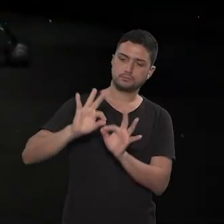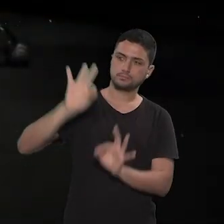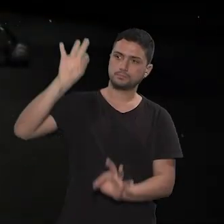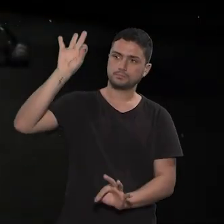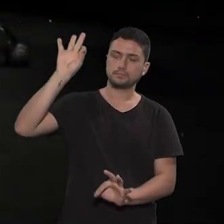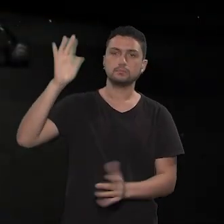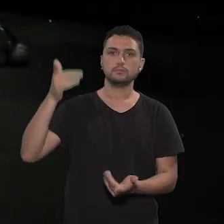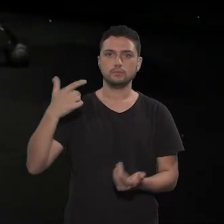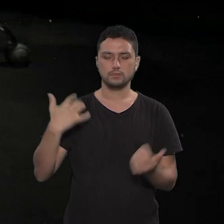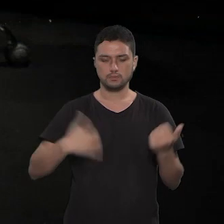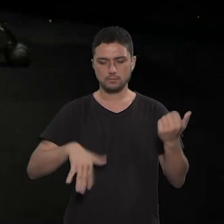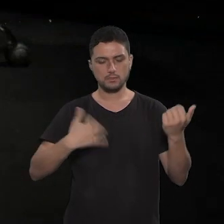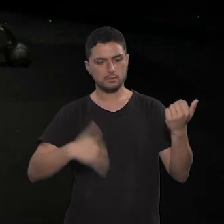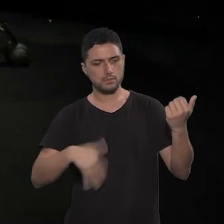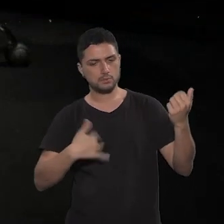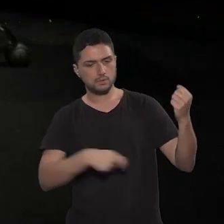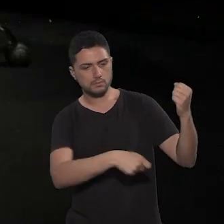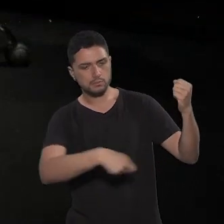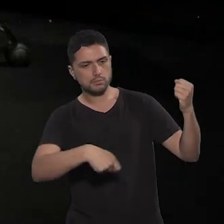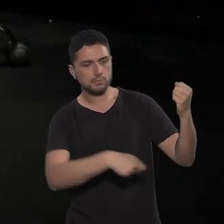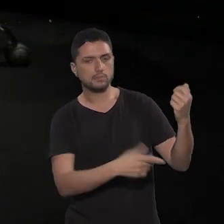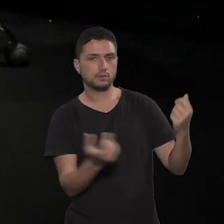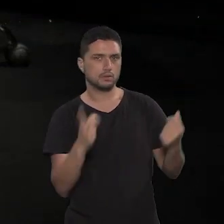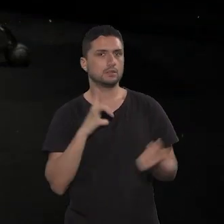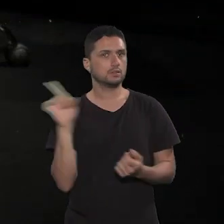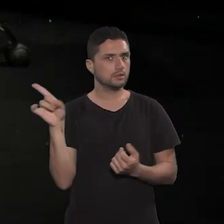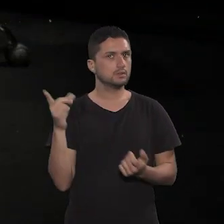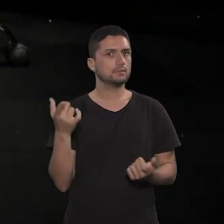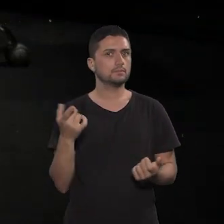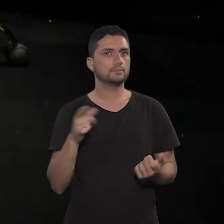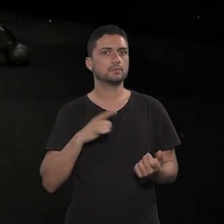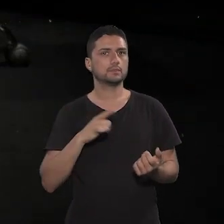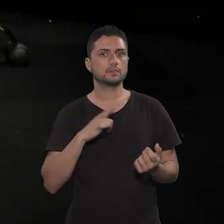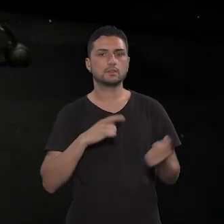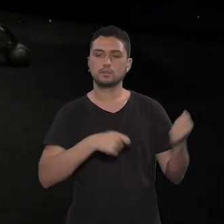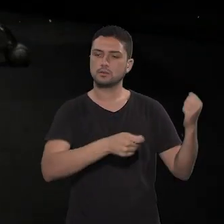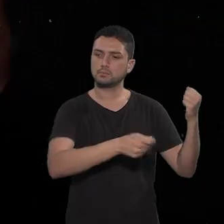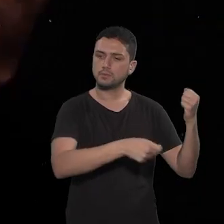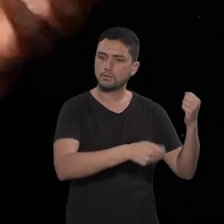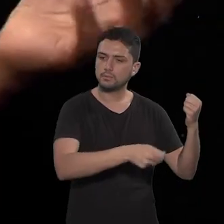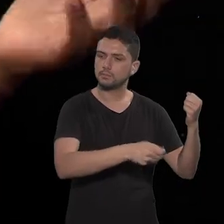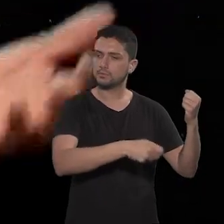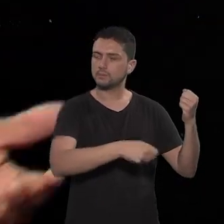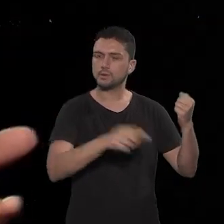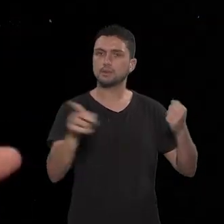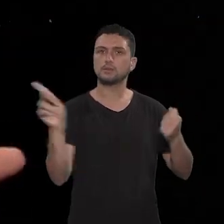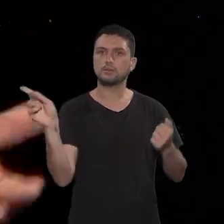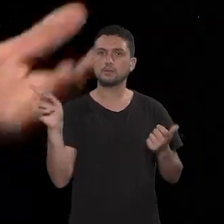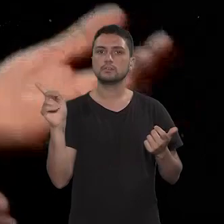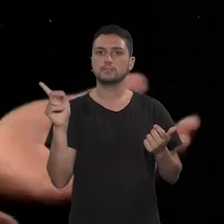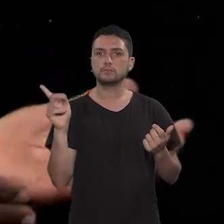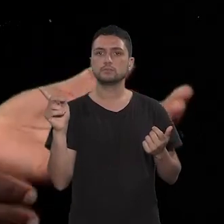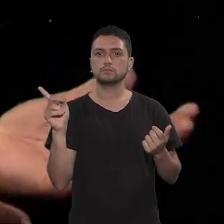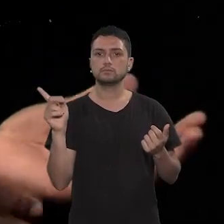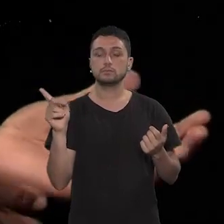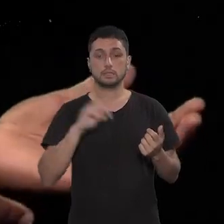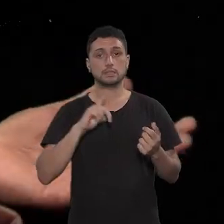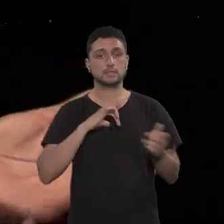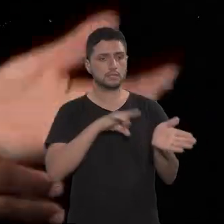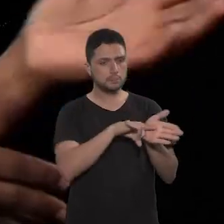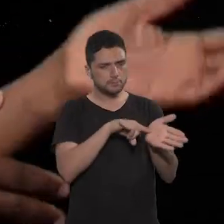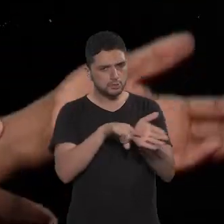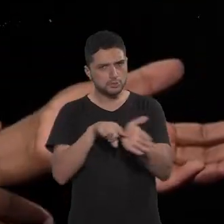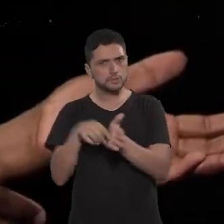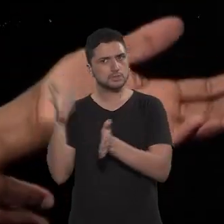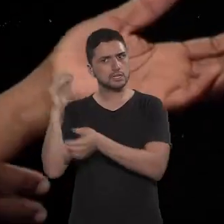né, é o pai do timbal, porque é um instrumento bem provável,